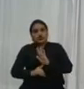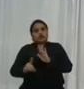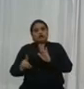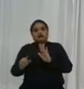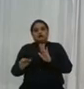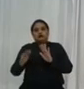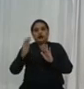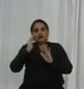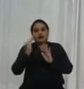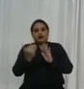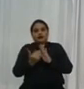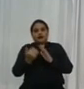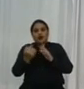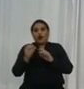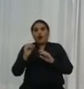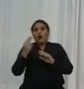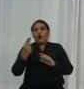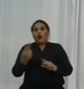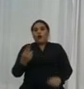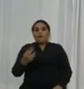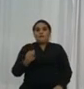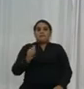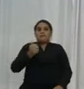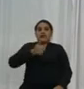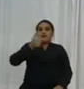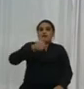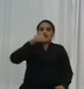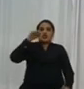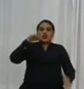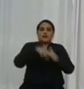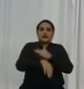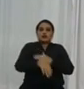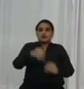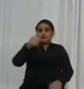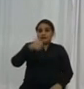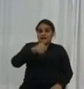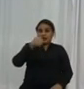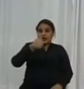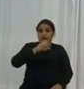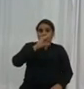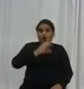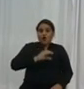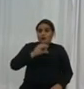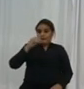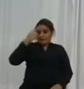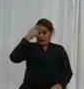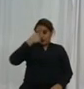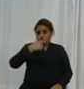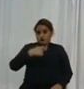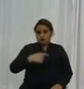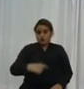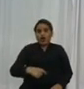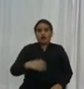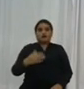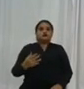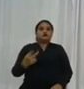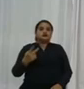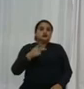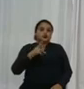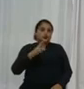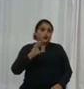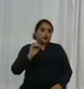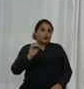que não deva, depositando primeiramente na conta pessoal de um procurador, para que ele possa ter acesso ao boleto. É o que está sendo